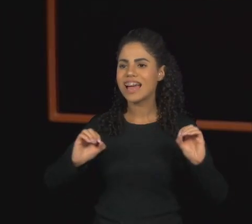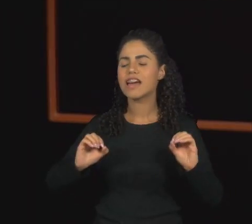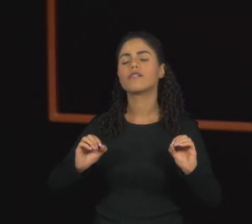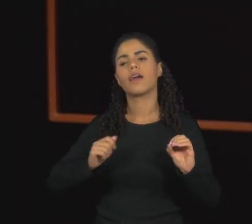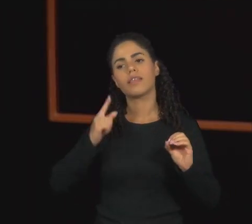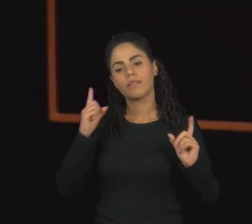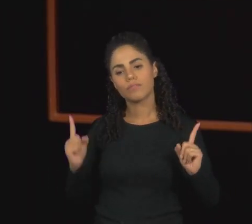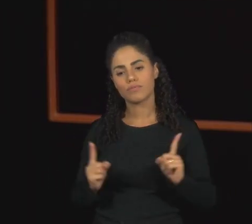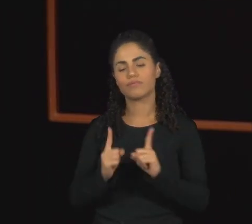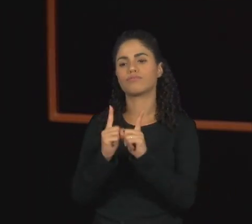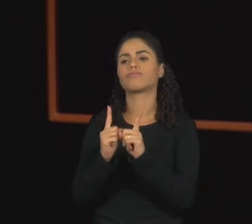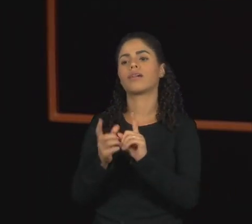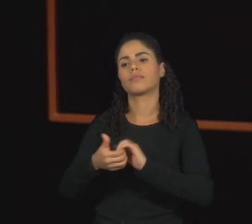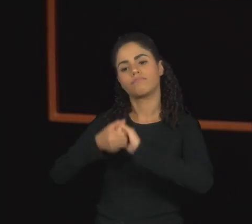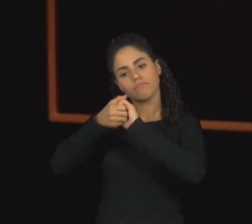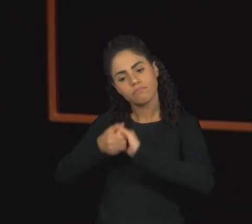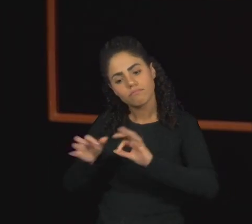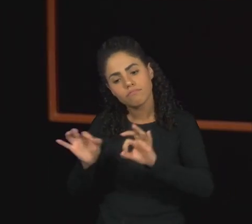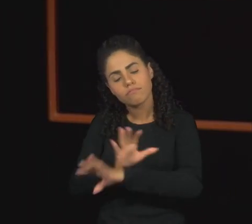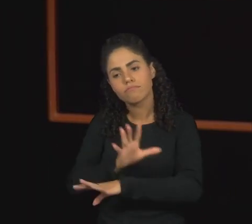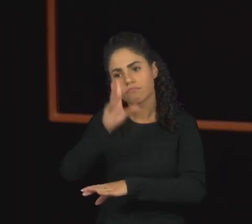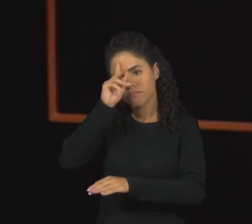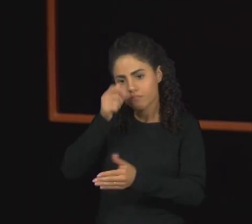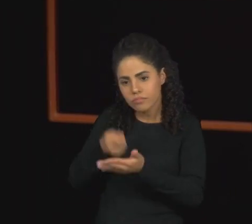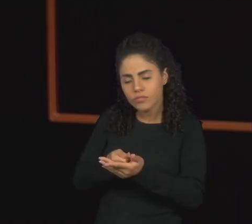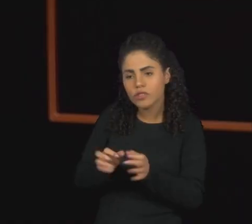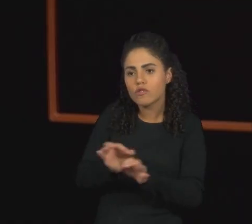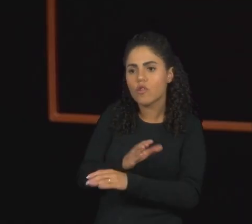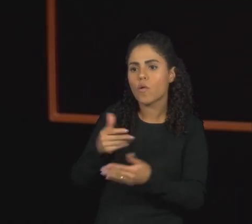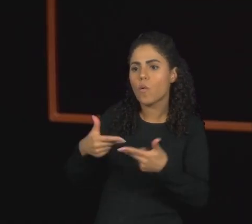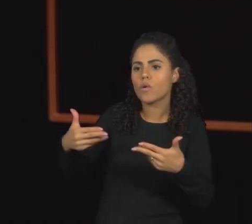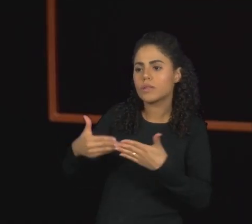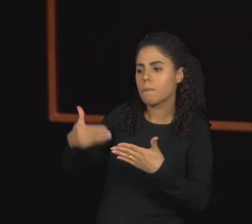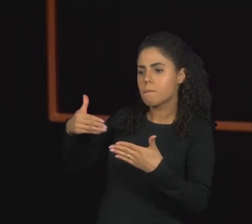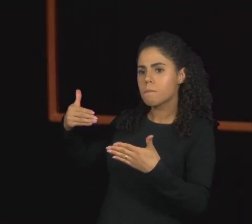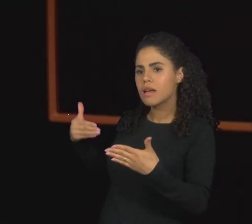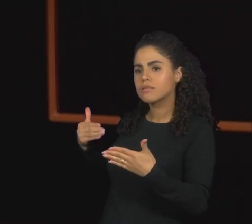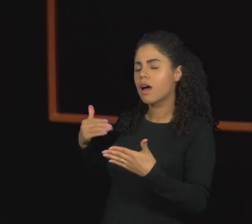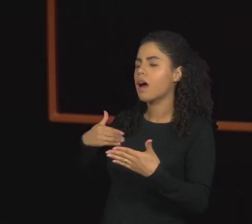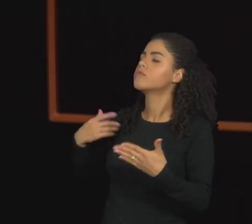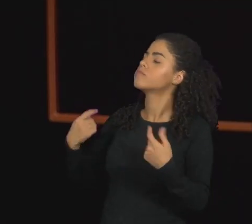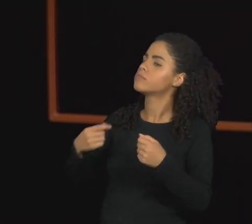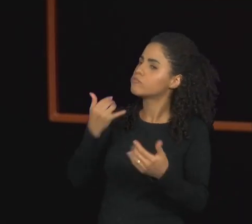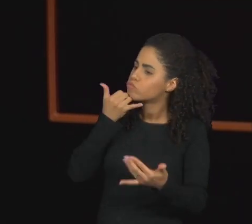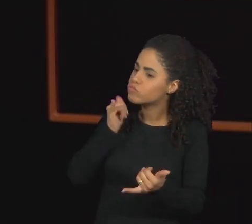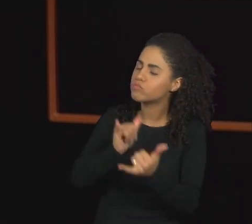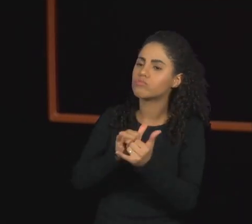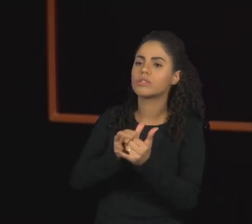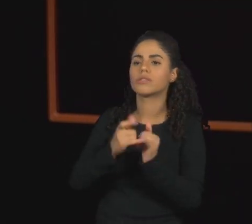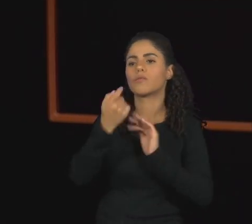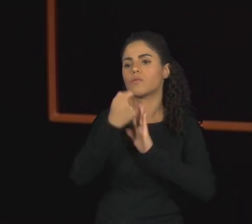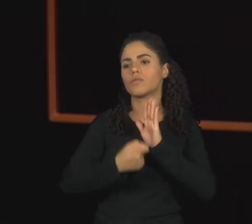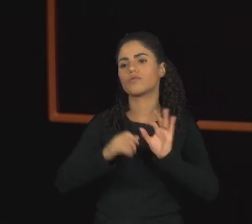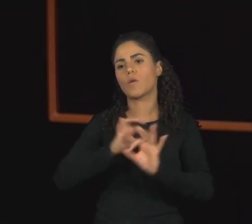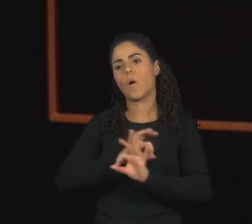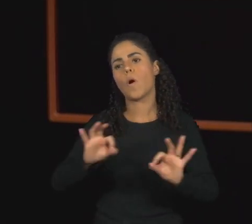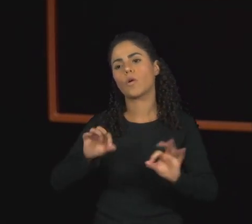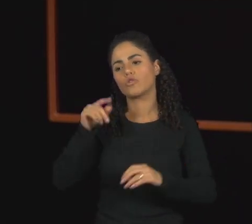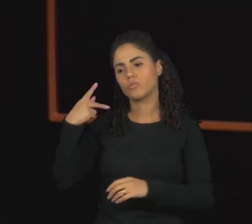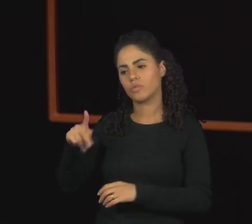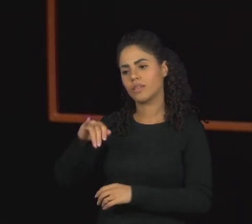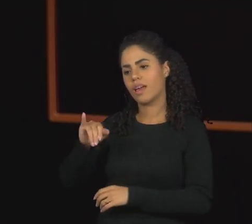de contas belíssimo, muitas revelações sobre o passado que esse filho não conhecia. Então é um texto brilhante da Jandira